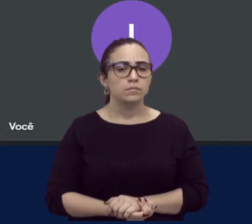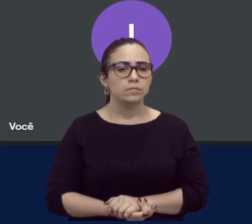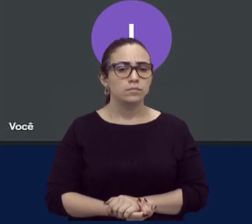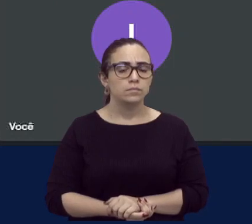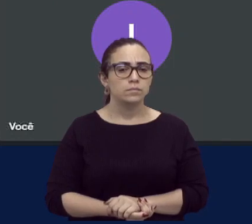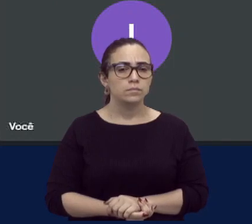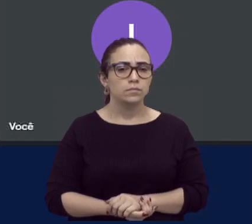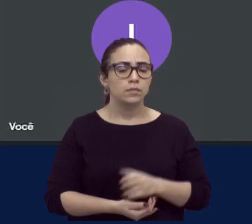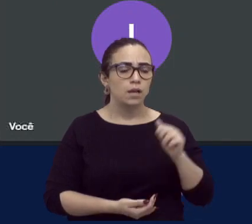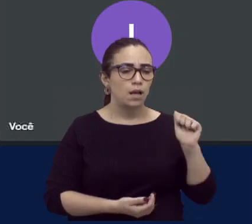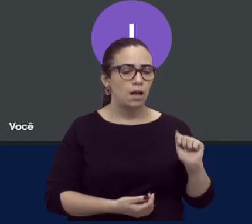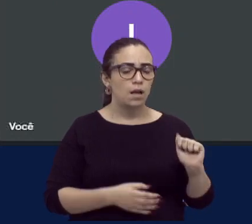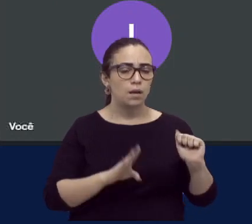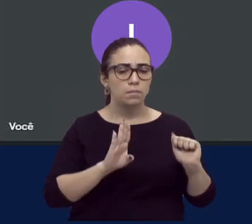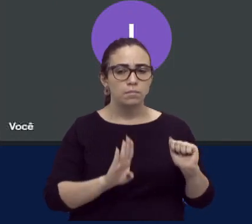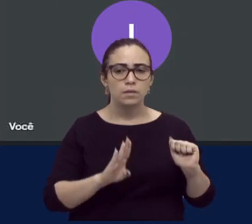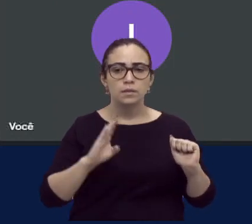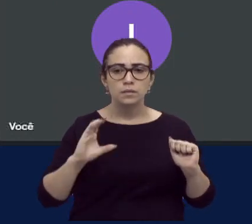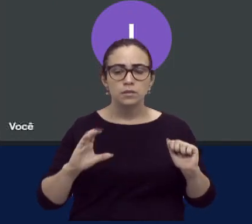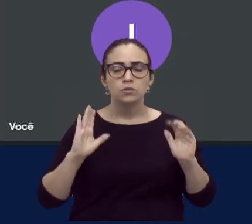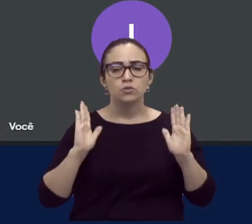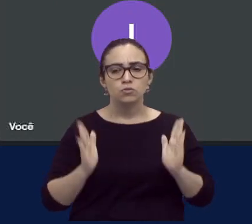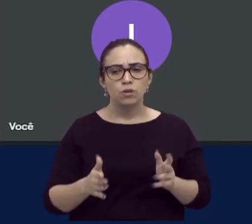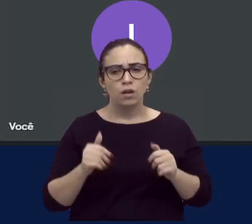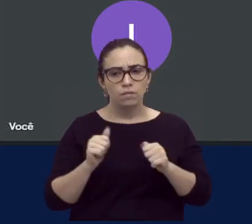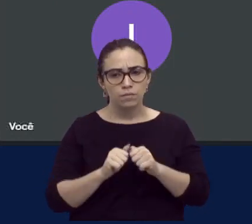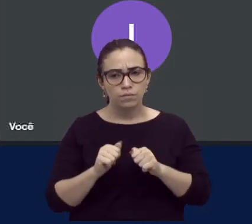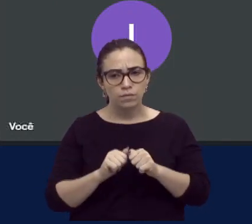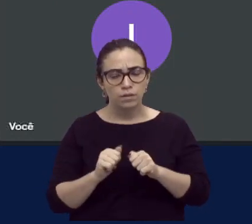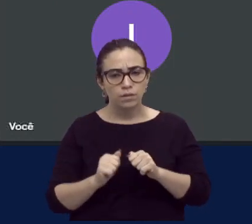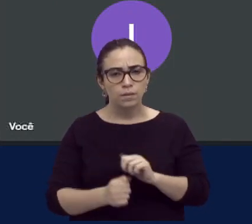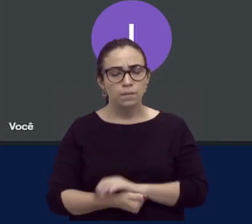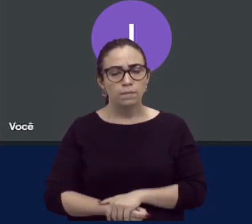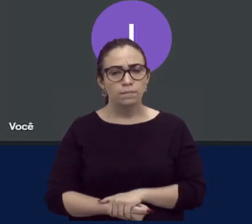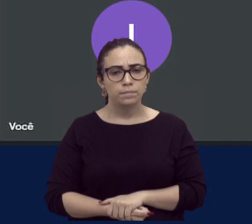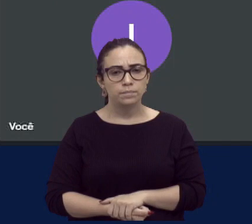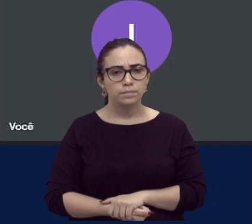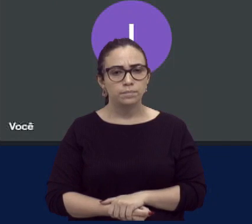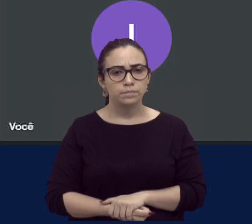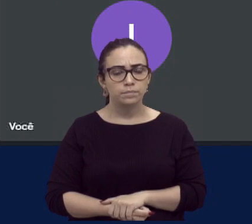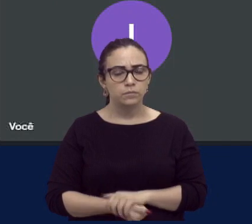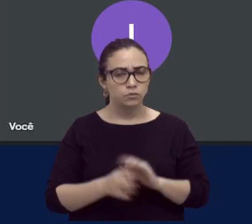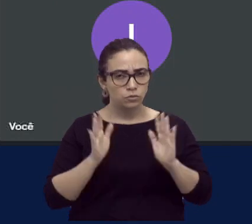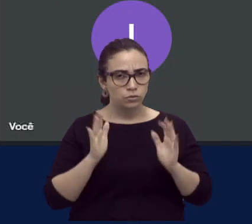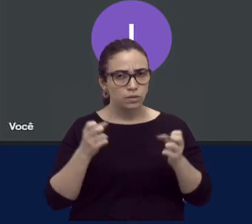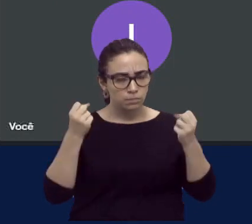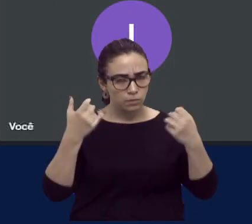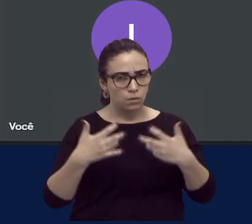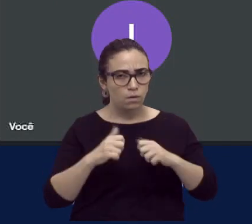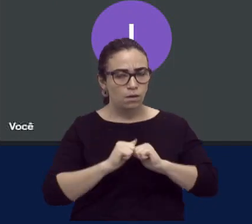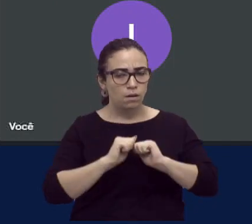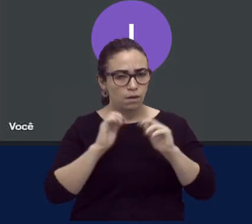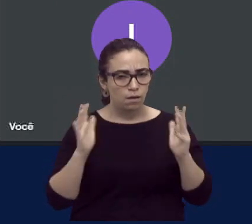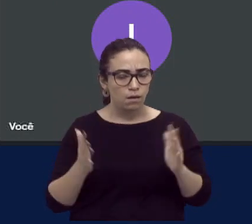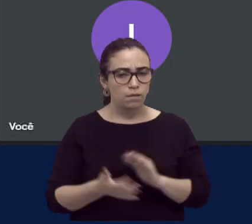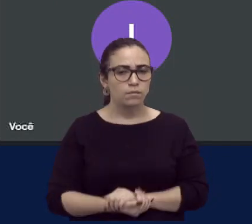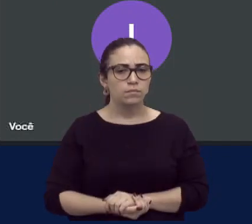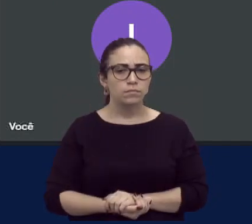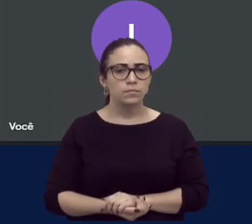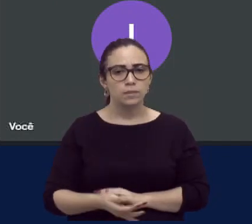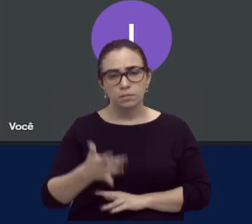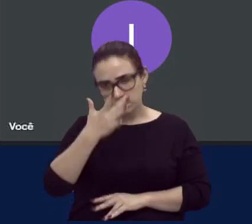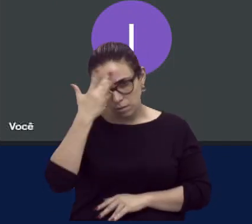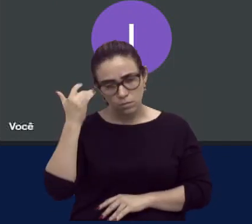ponto B, ponto C, que foi feito em seu favor, você deixou isso claro, e aí a pessoa mudou de